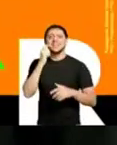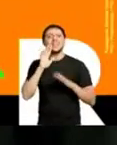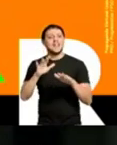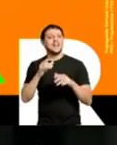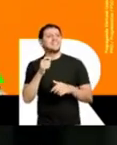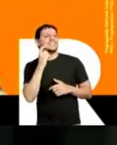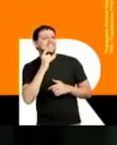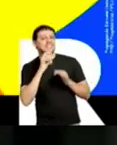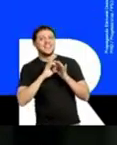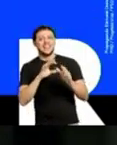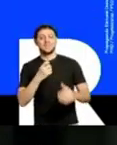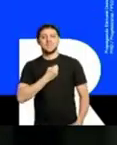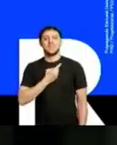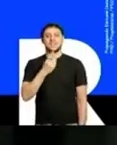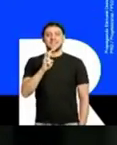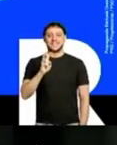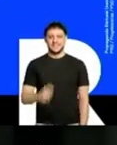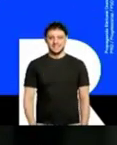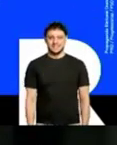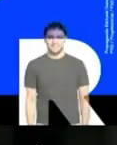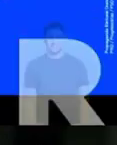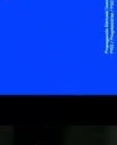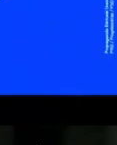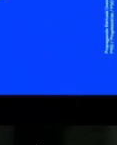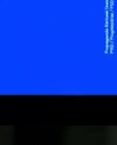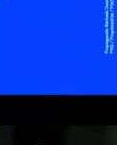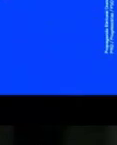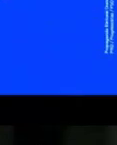o Ricardo lá. Deixa o Ricardo lá.